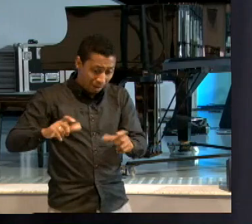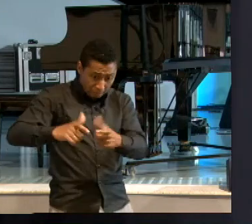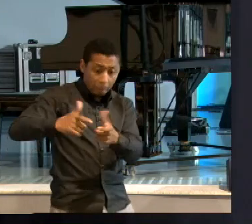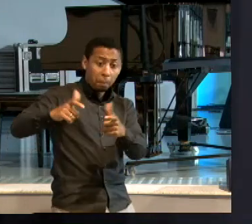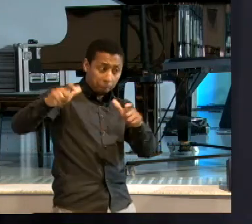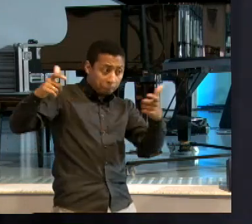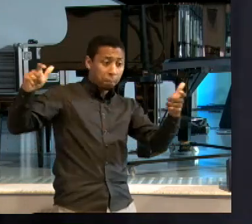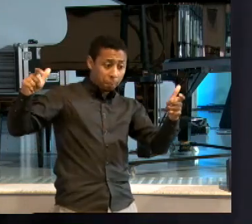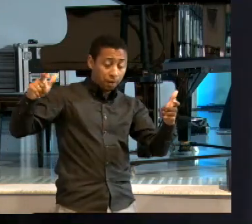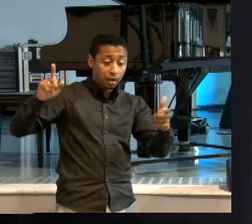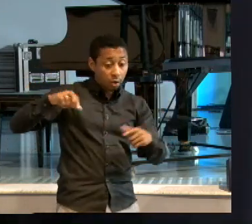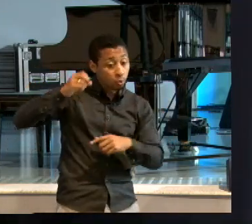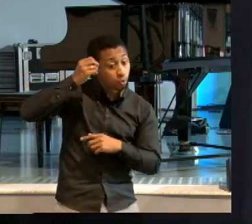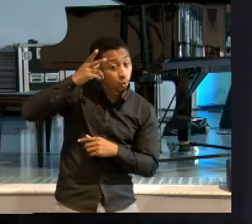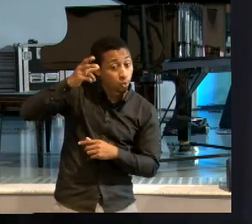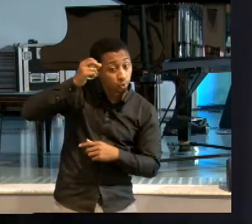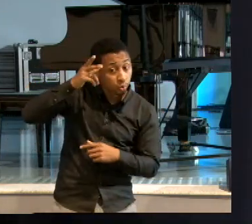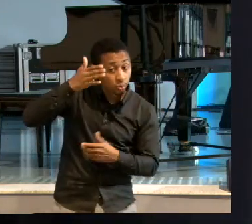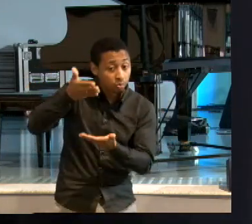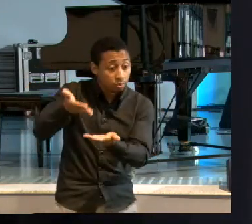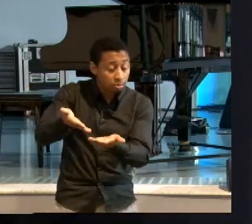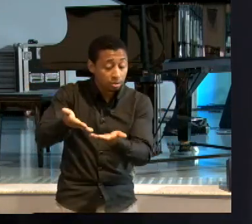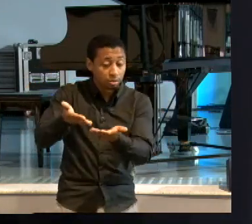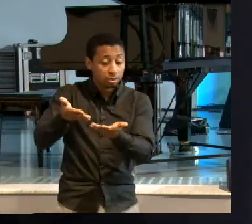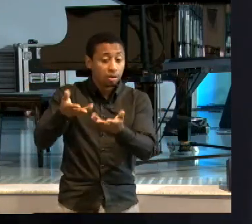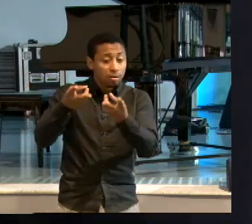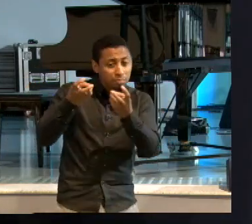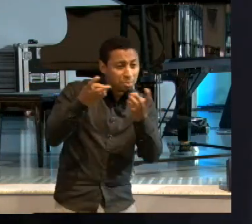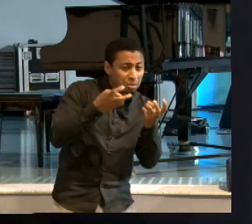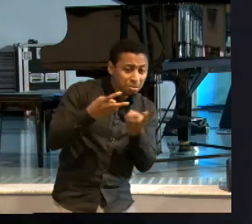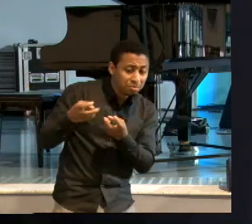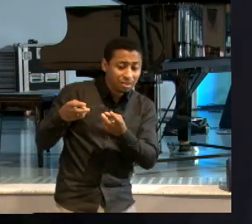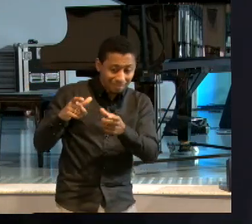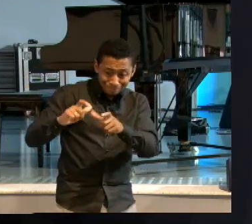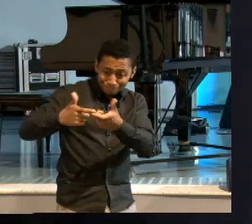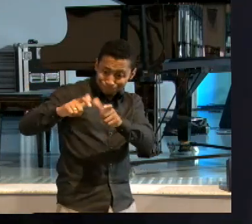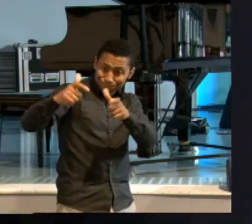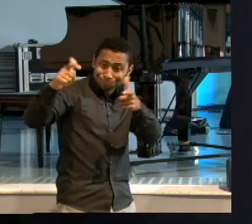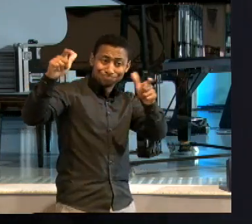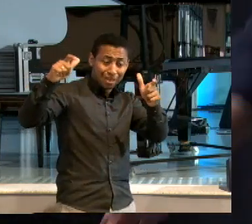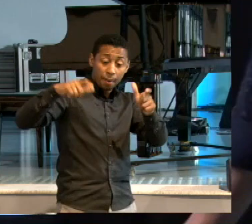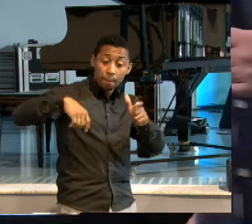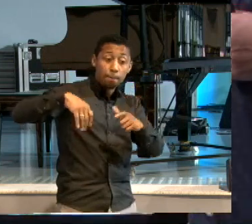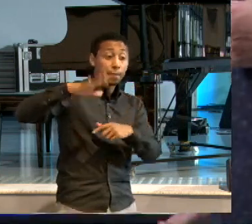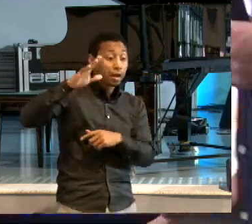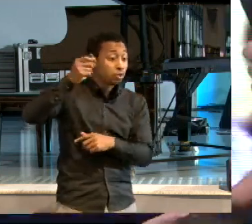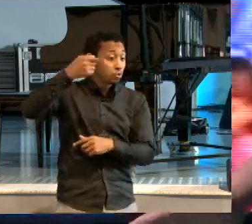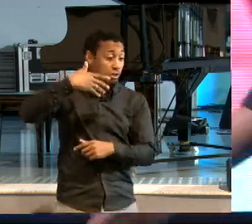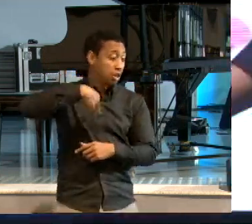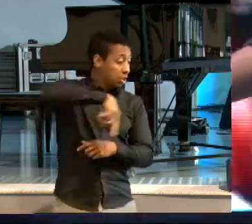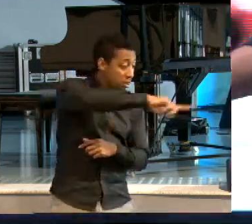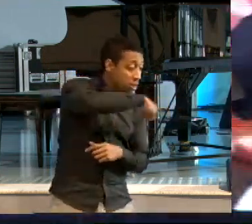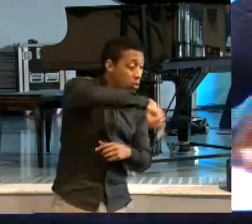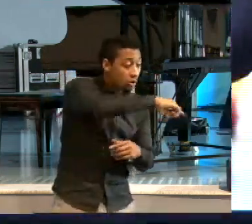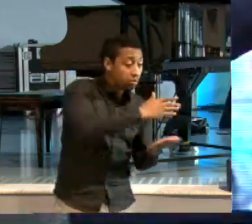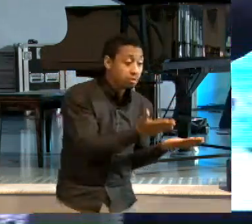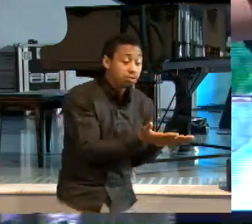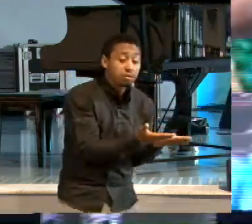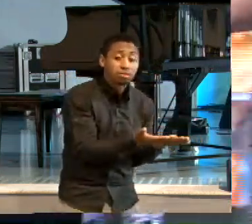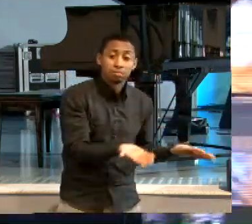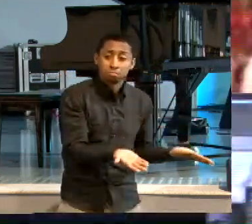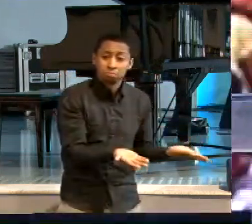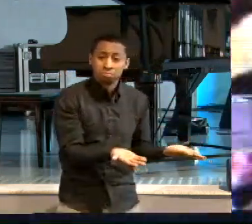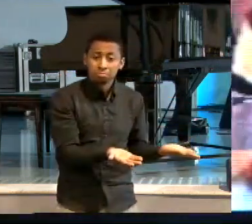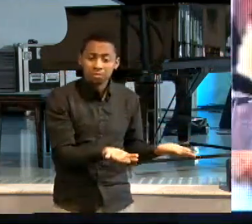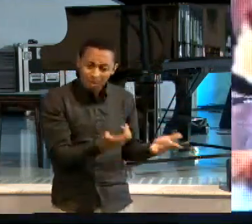como legal. Eles estão diante da mesma perseguição. E, no entanto, eles estão crescendo mais do que a gente. Então, se isso é um problema para a gente, tinha que ser primeiro